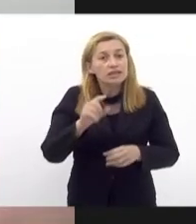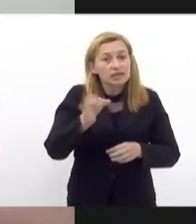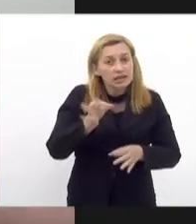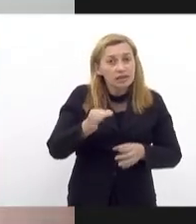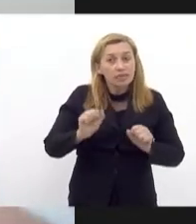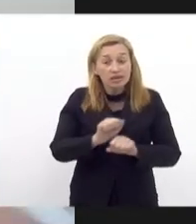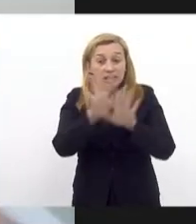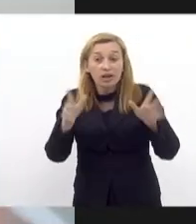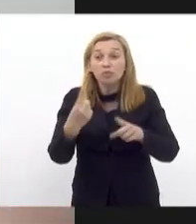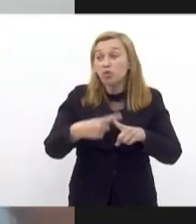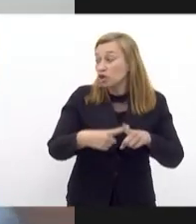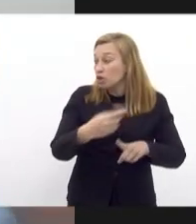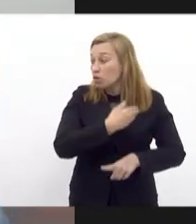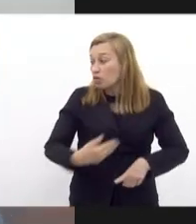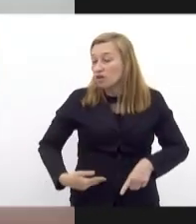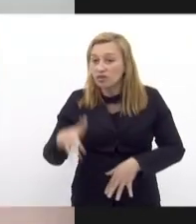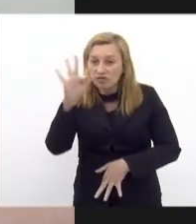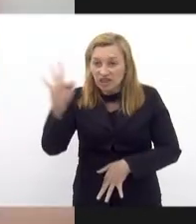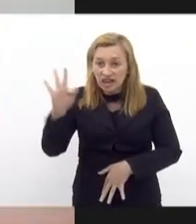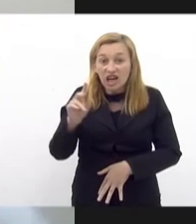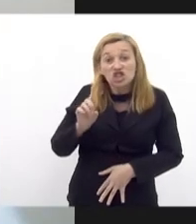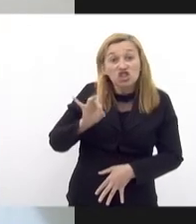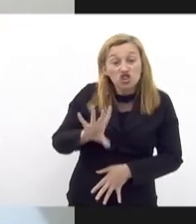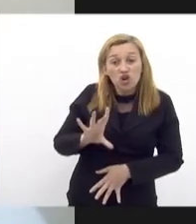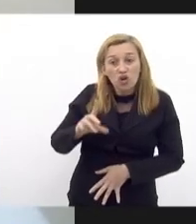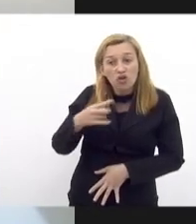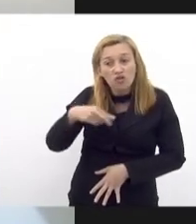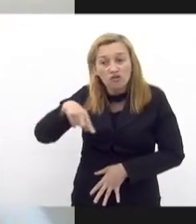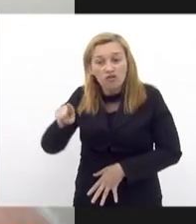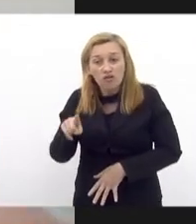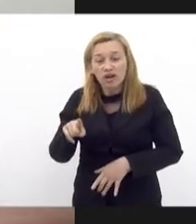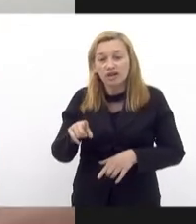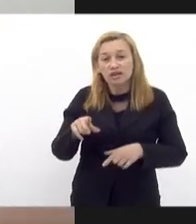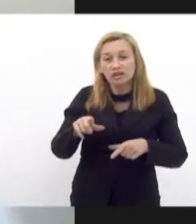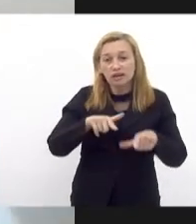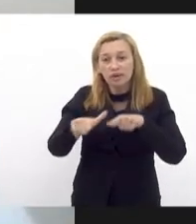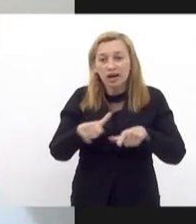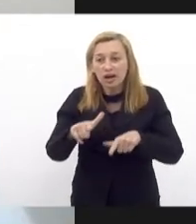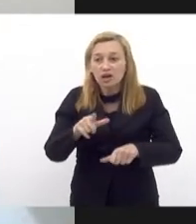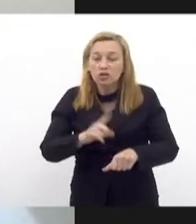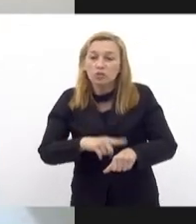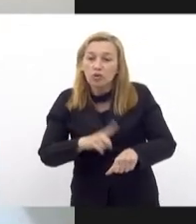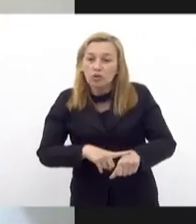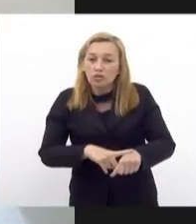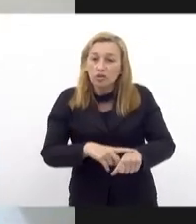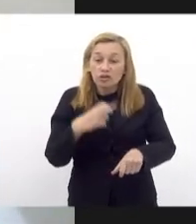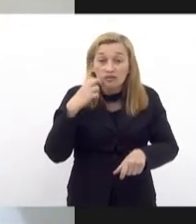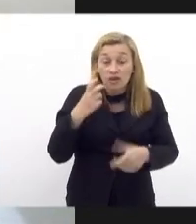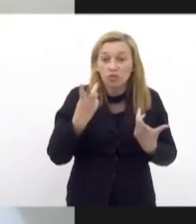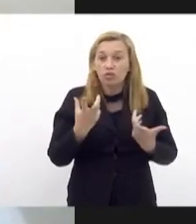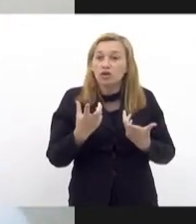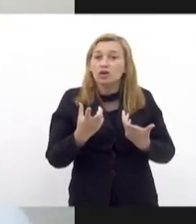Porque o governo federal ele só vai trabalhar dentro do constrangimento. Isso para a economia do Rio de Janeiro